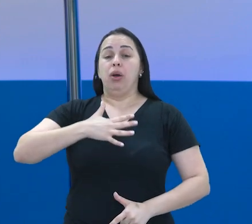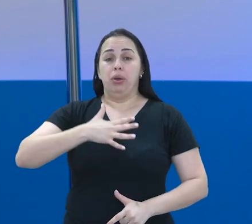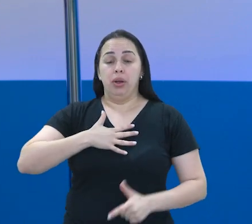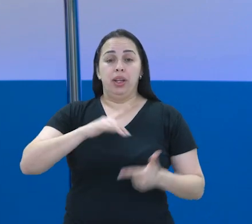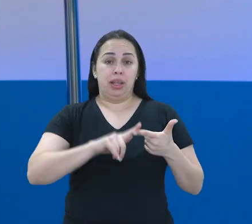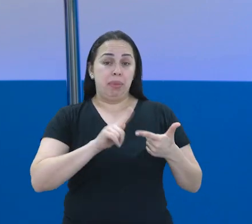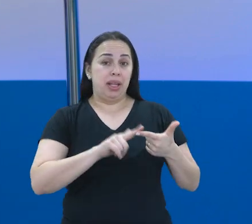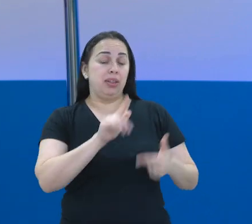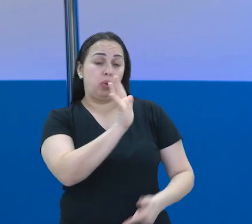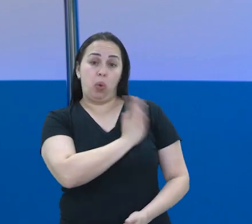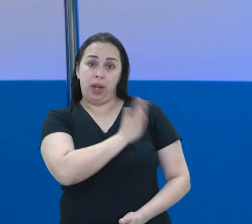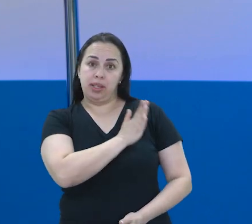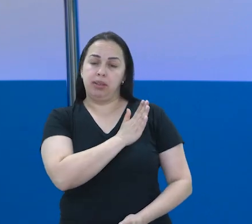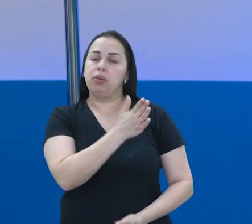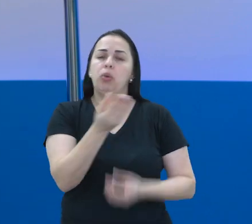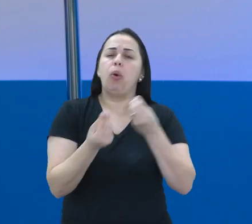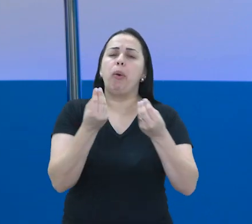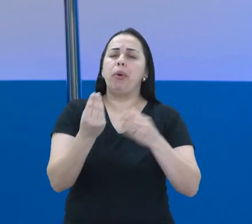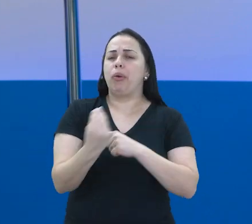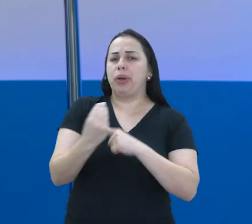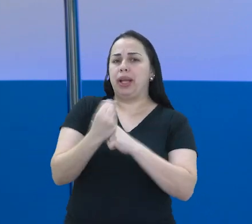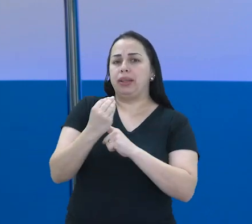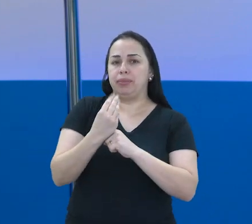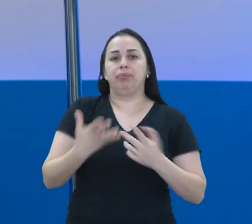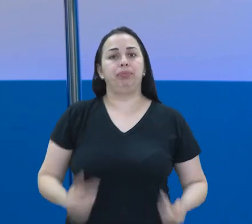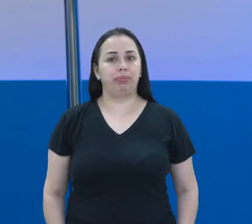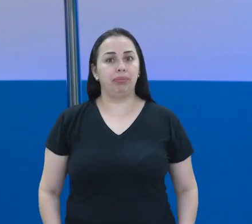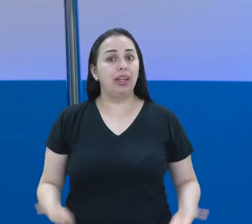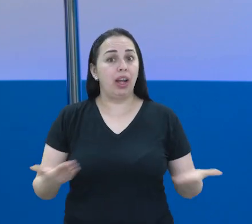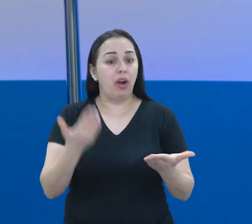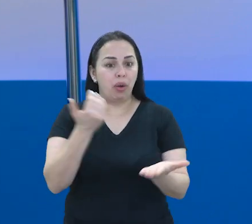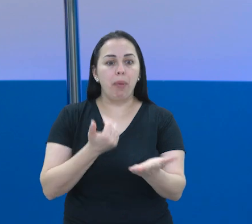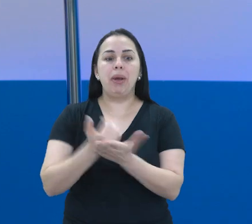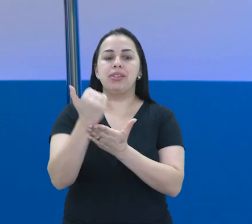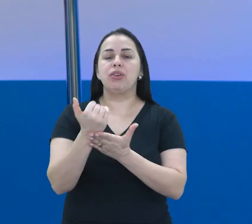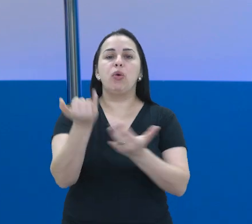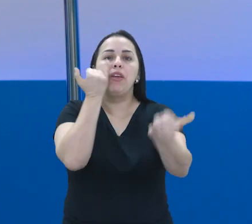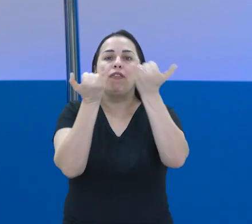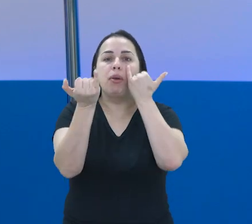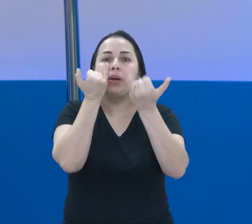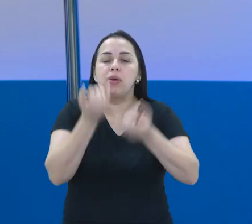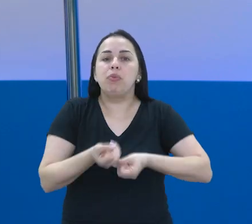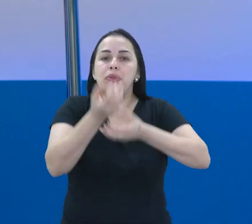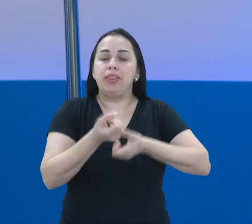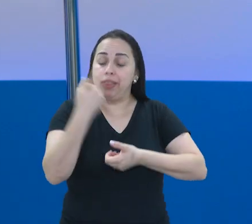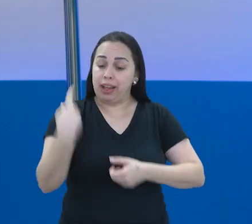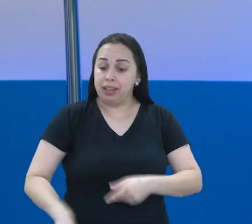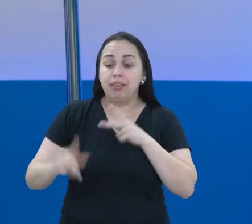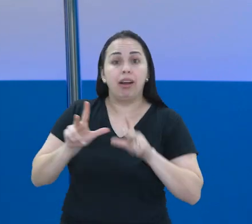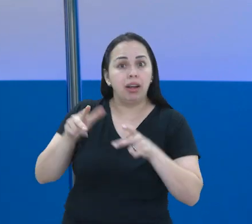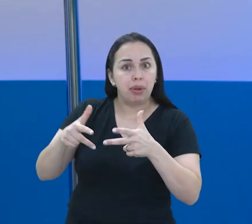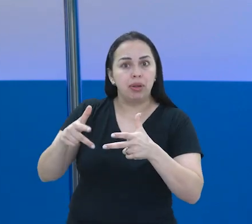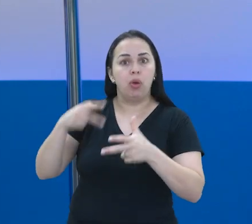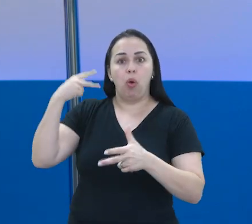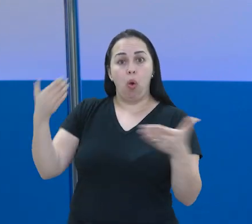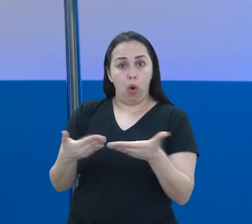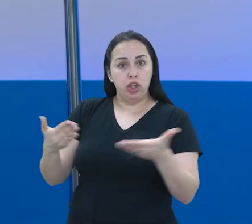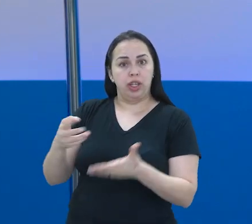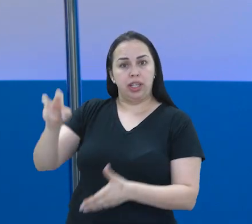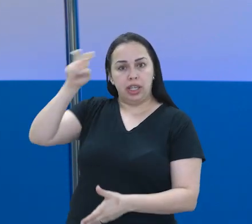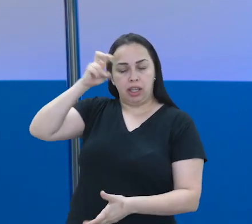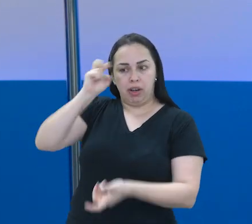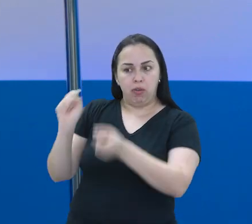e do coração. Saiba os cuidados para se proteger. E a gente começa o boletim com informação da Câmara. Os vereadores se